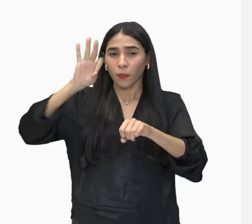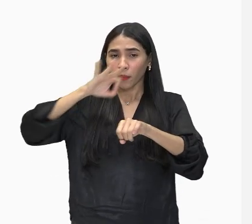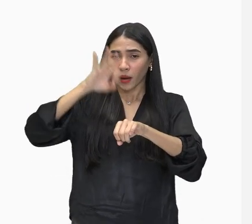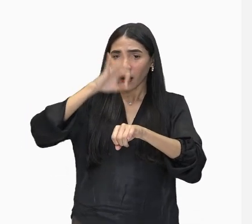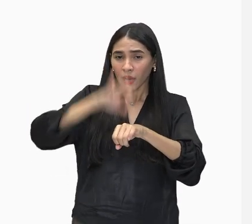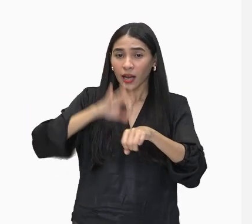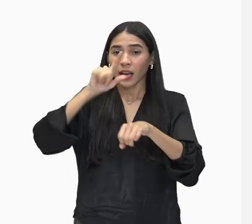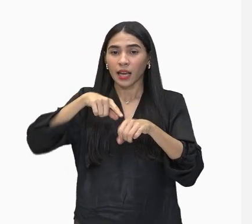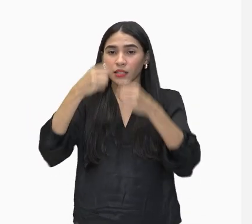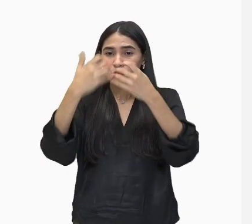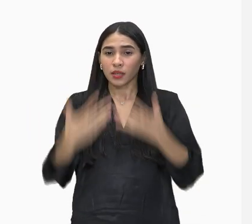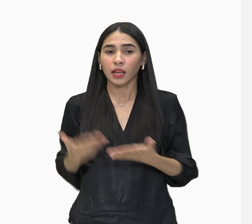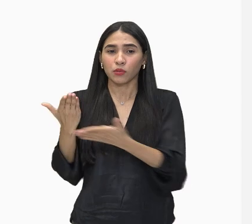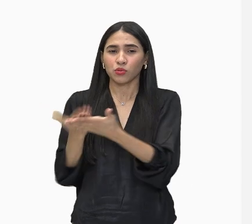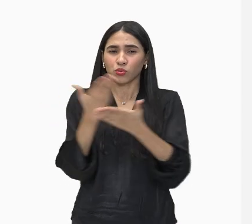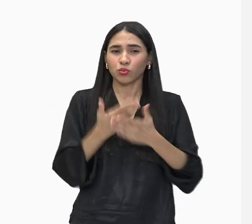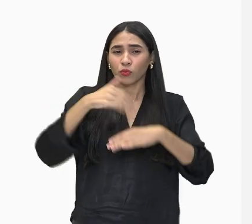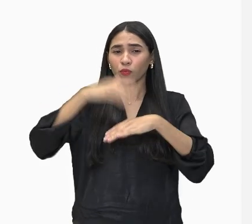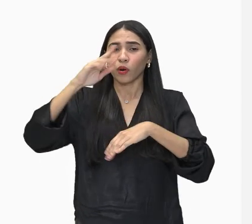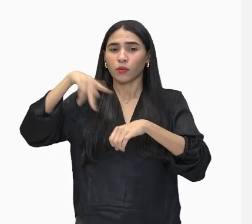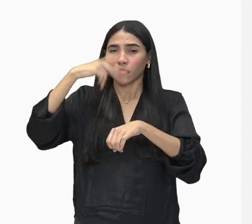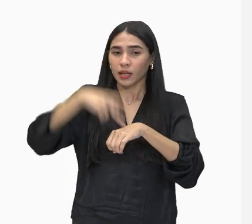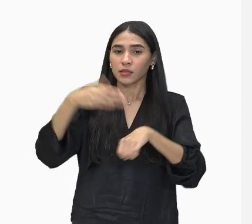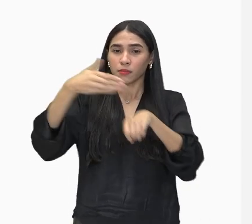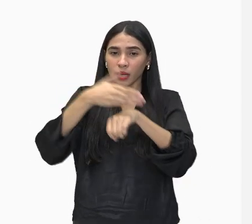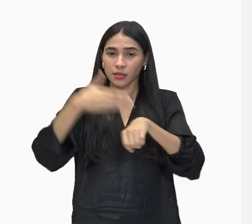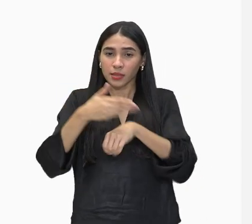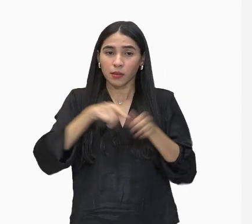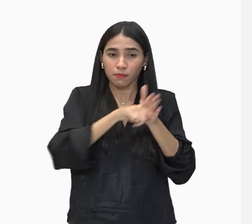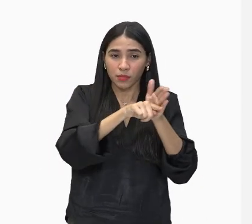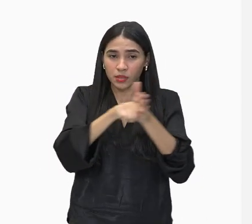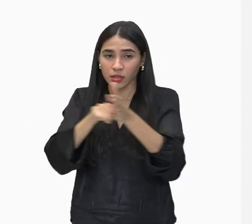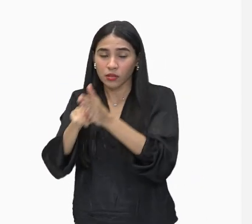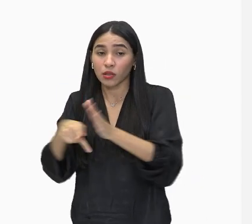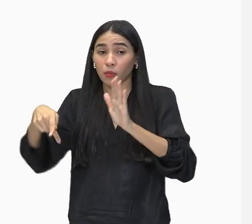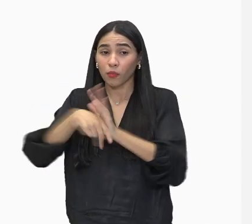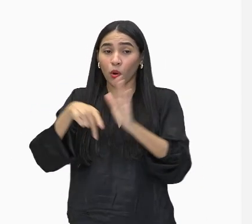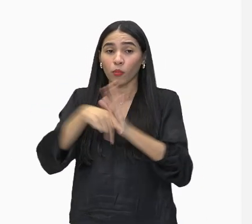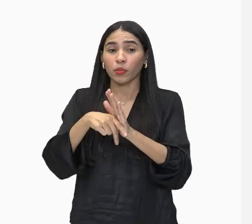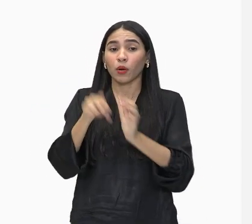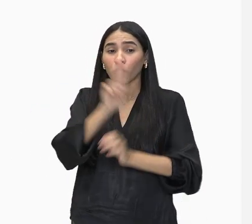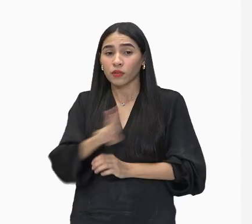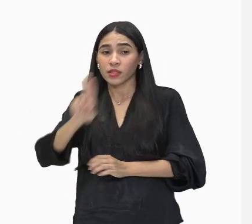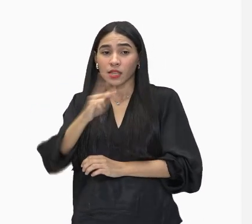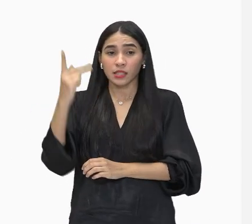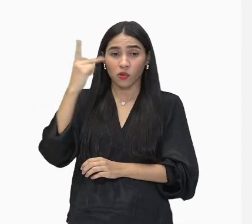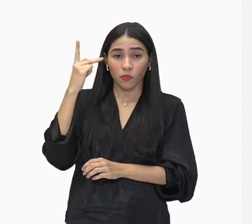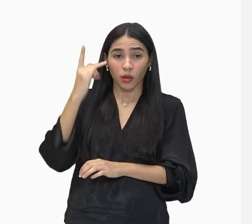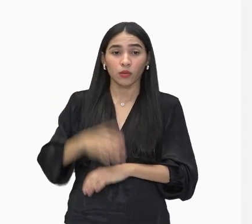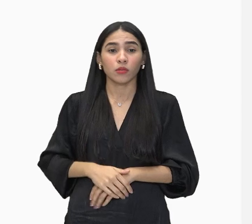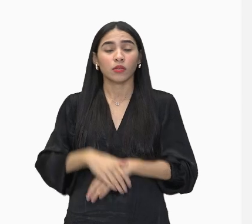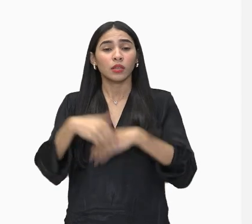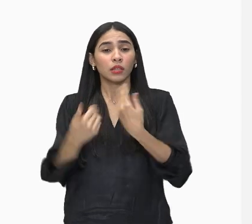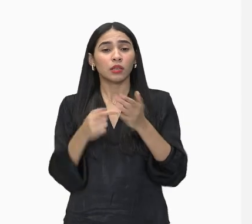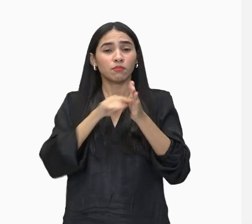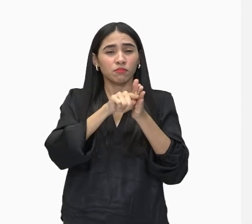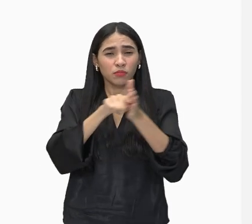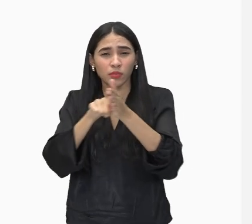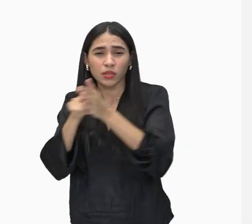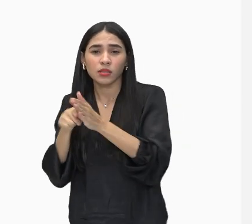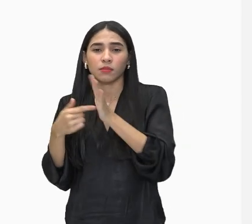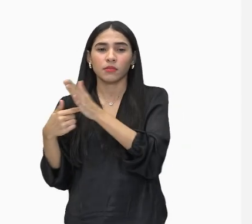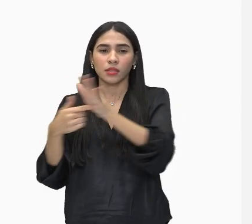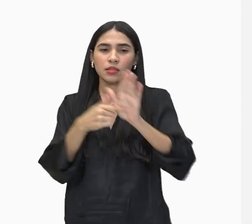um estudo internacional com participação de pesquisadores da USP. Os resultados da pesquisa mostram